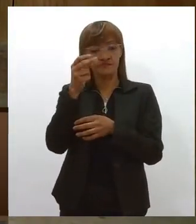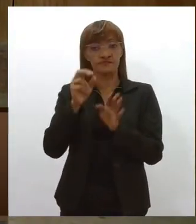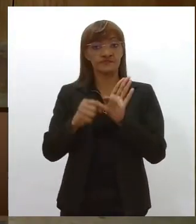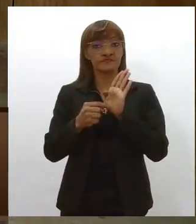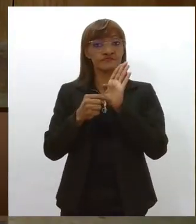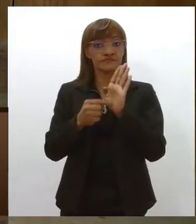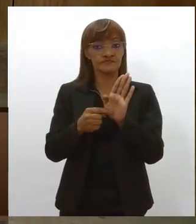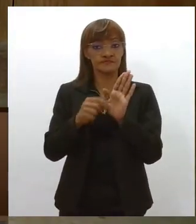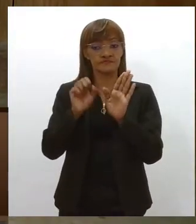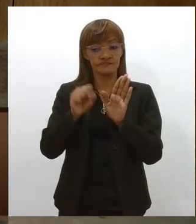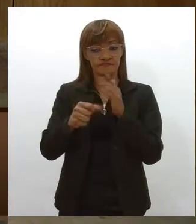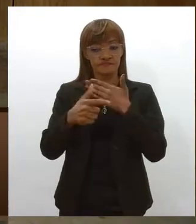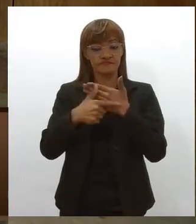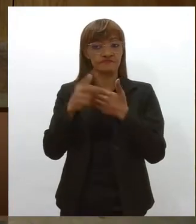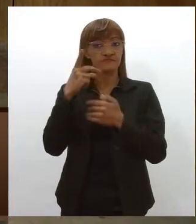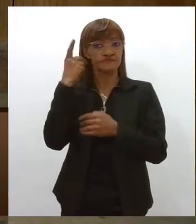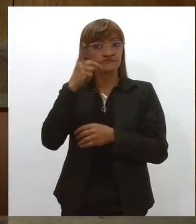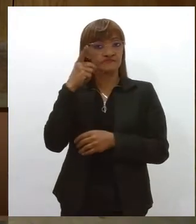com atitude?